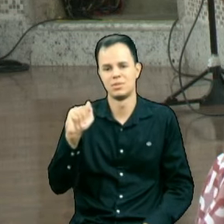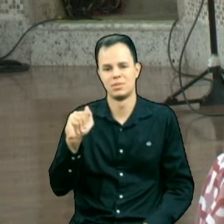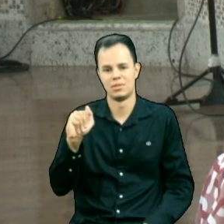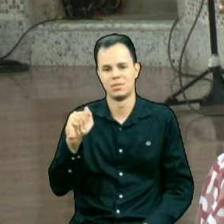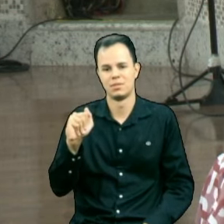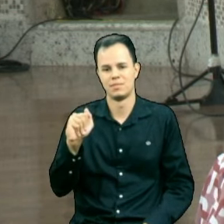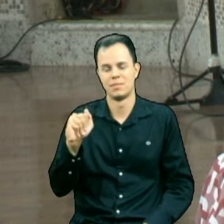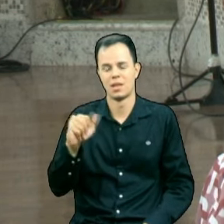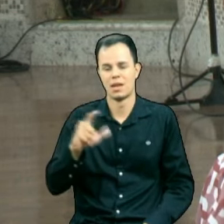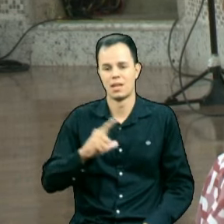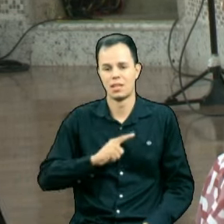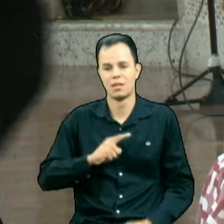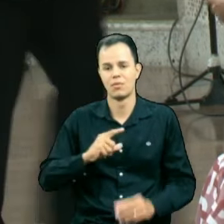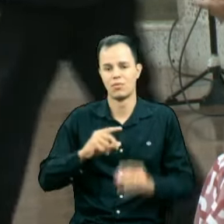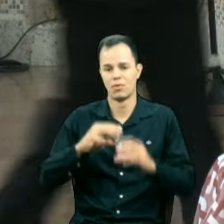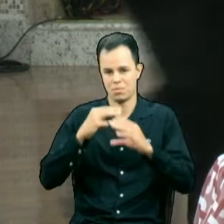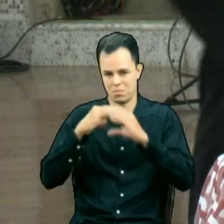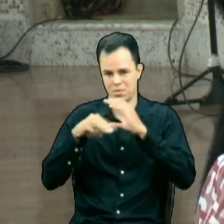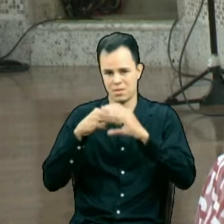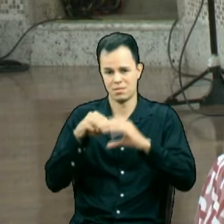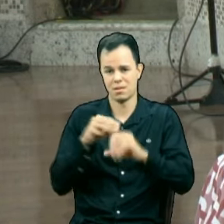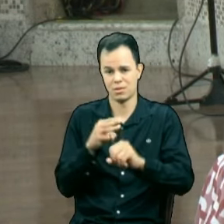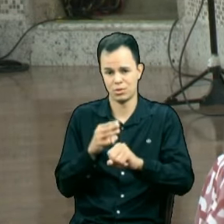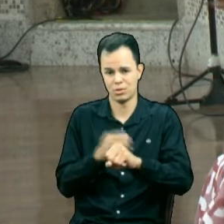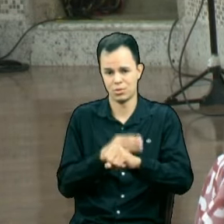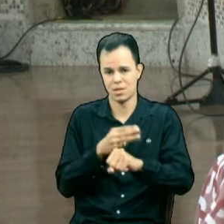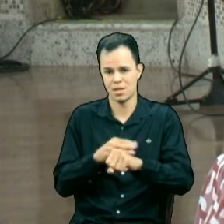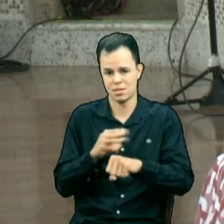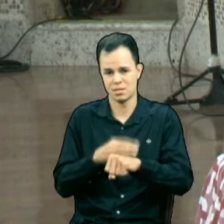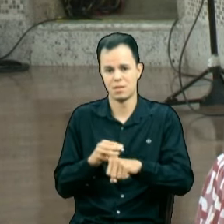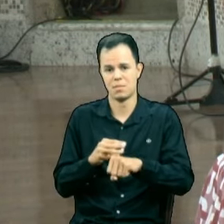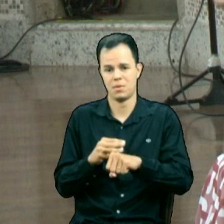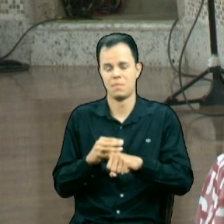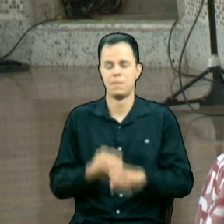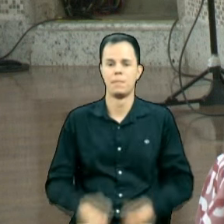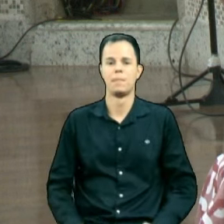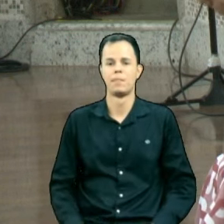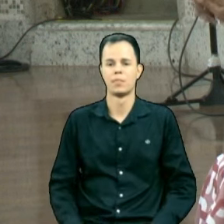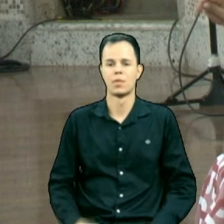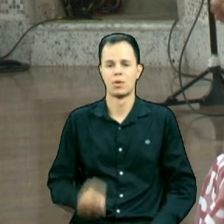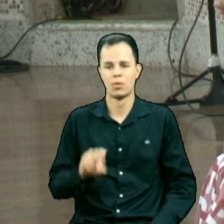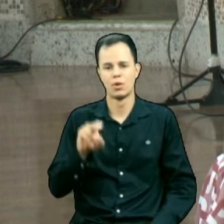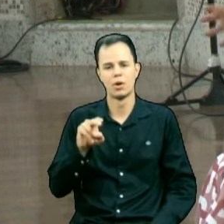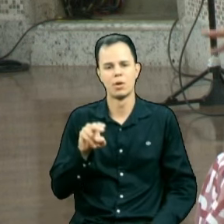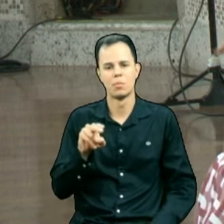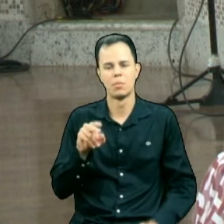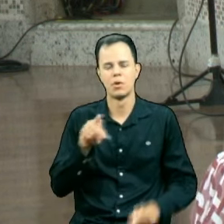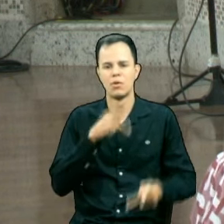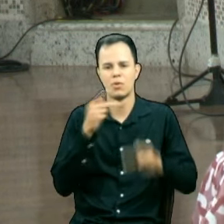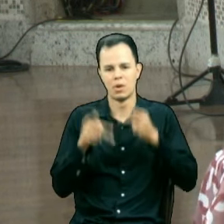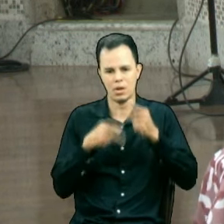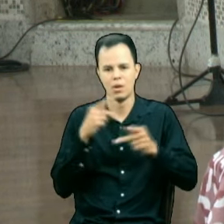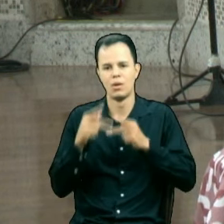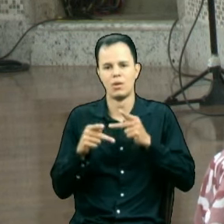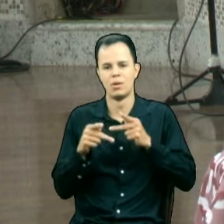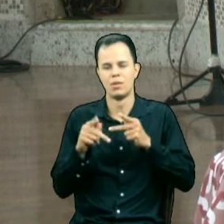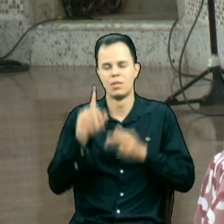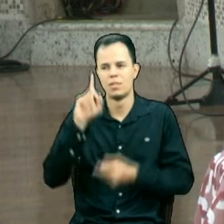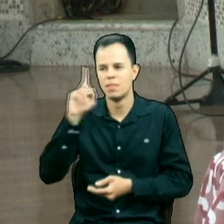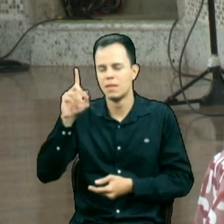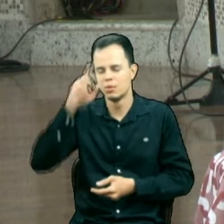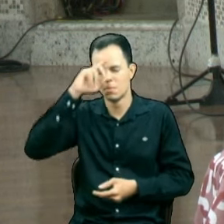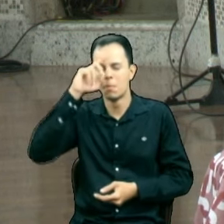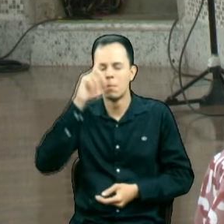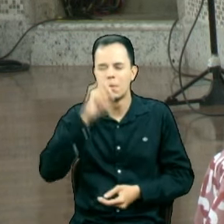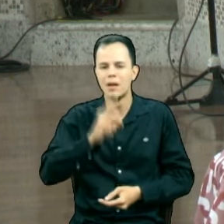surgiu a mensagem na tela do meu celular eu vou uma do seguinte a Deus Mandou te dizer acalma o teu